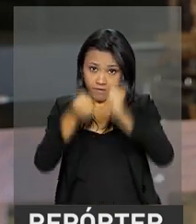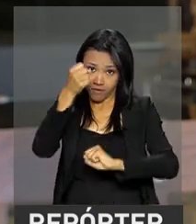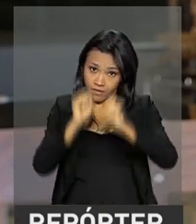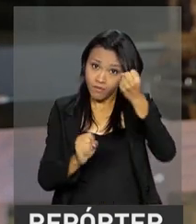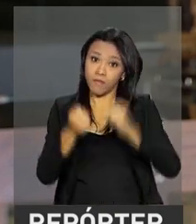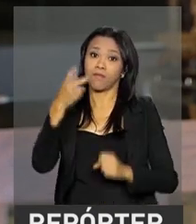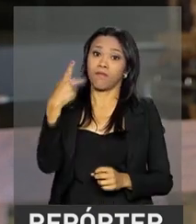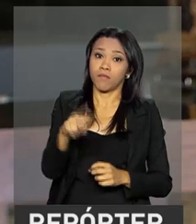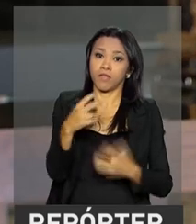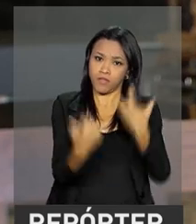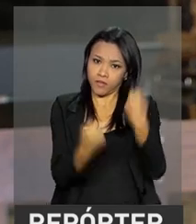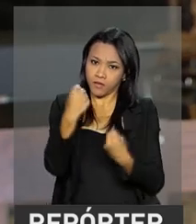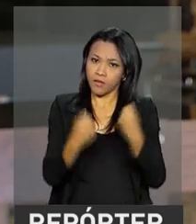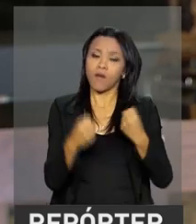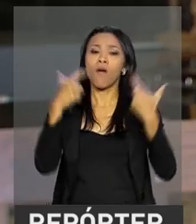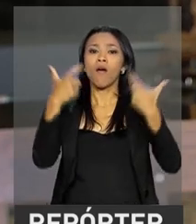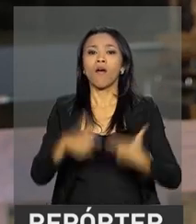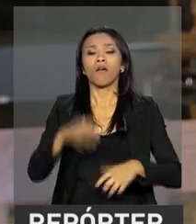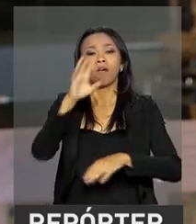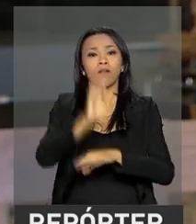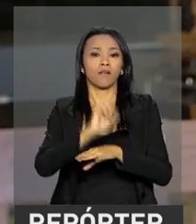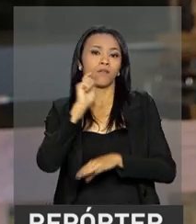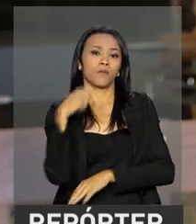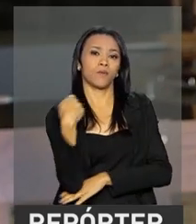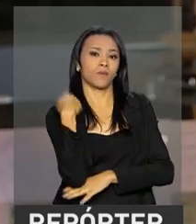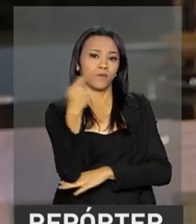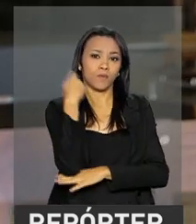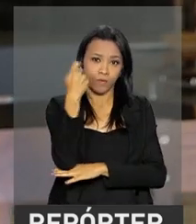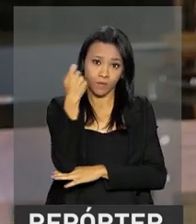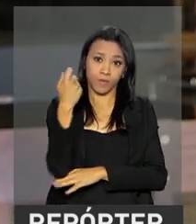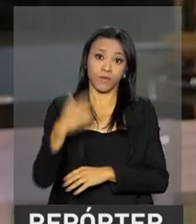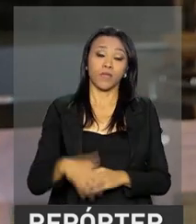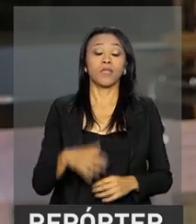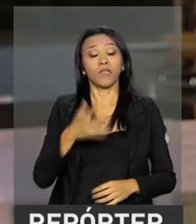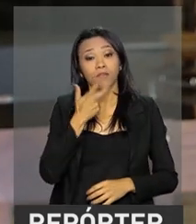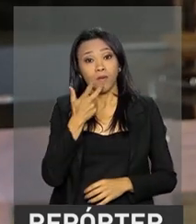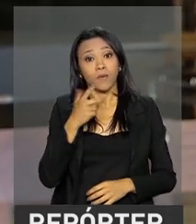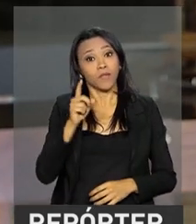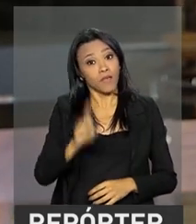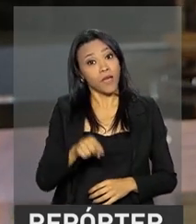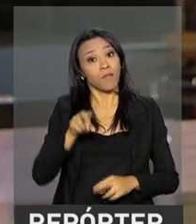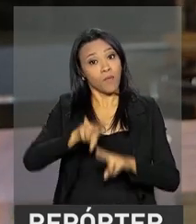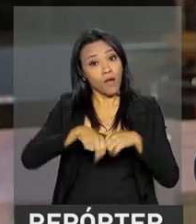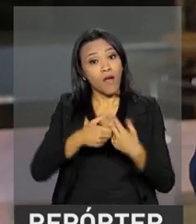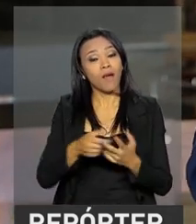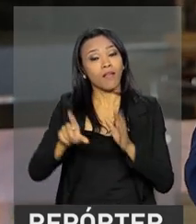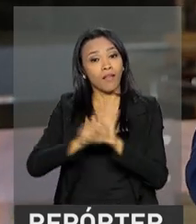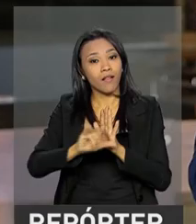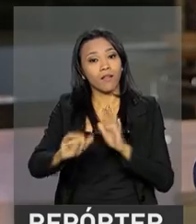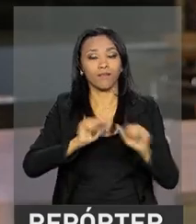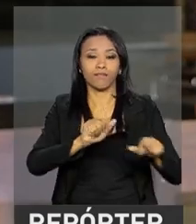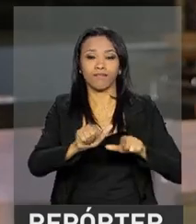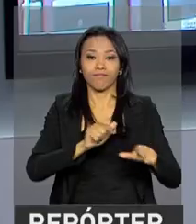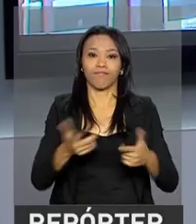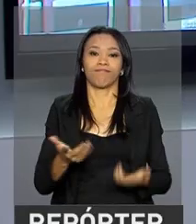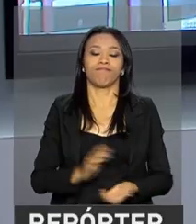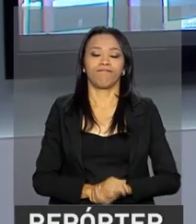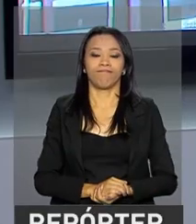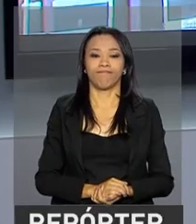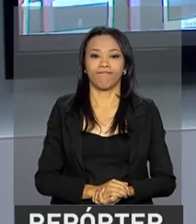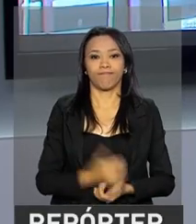governo atribuiu atribuiu o investimento à modernização da lei trabalhista voto com você e carolina